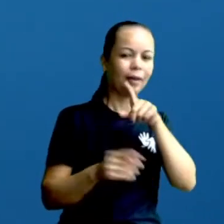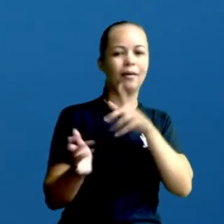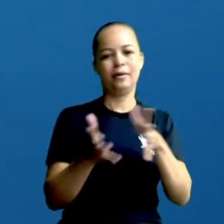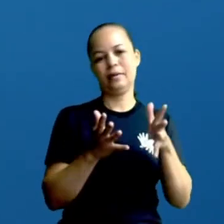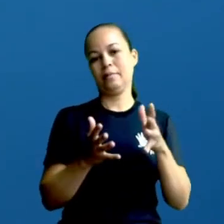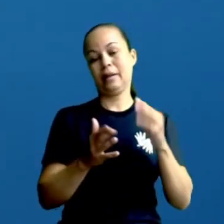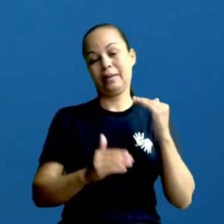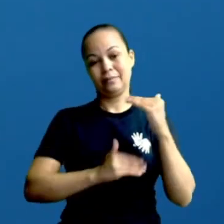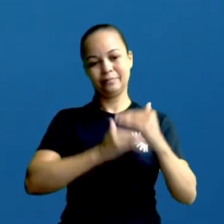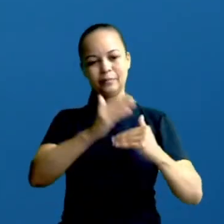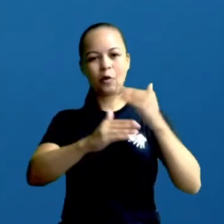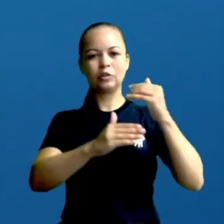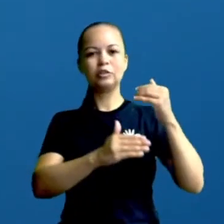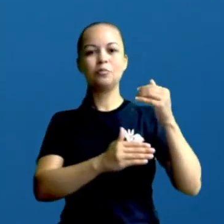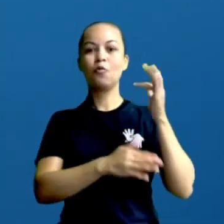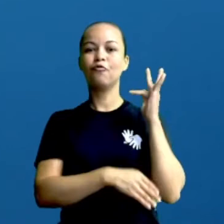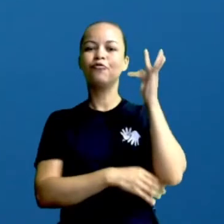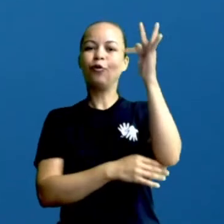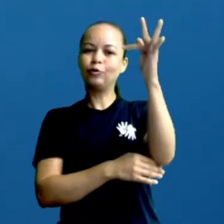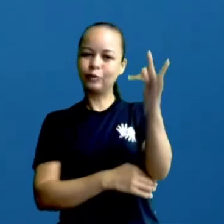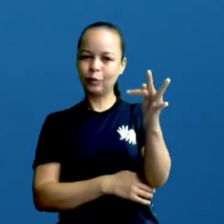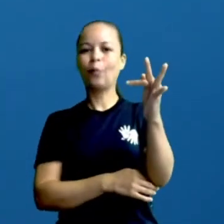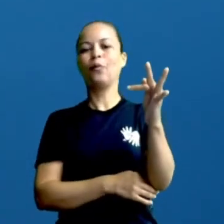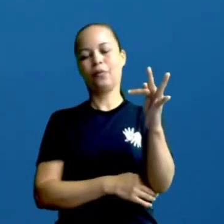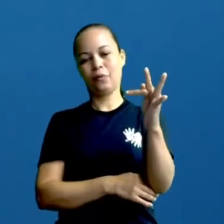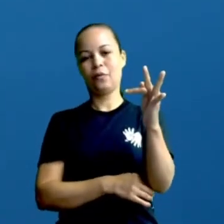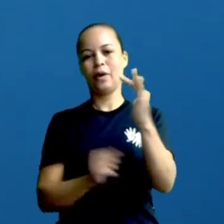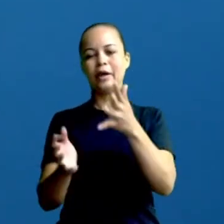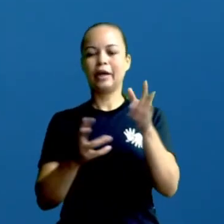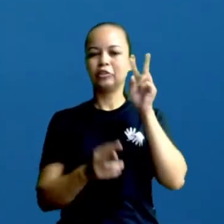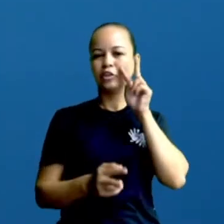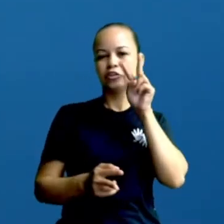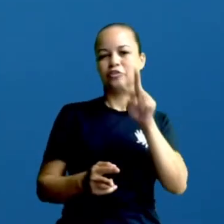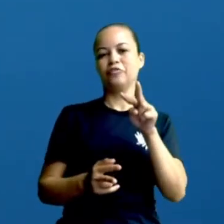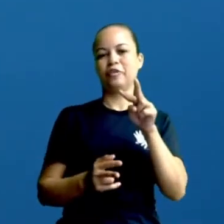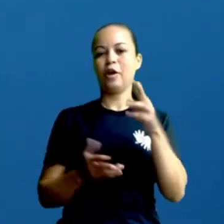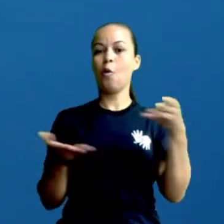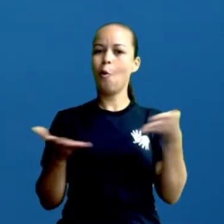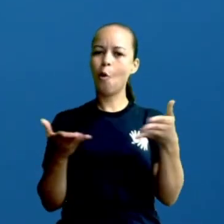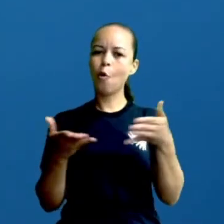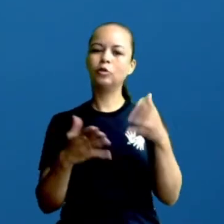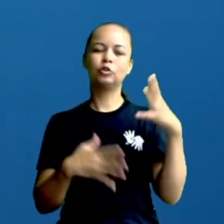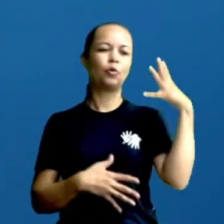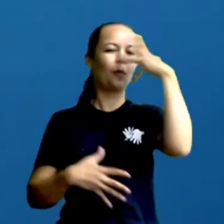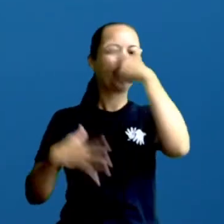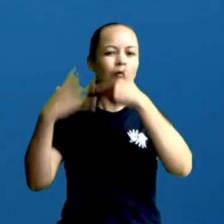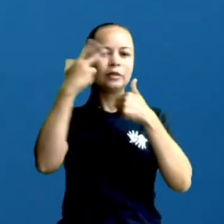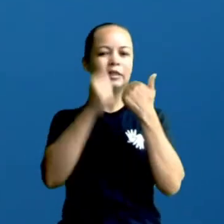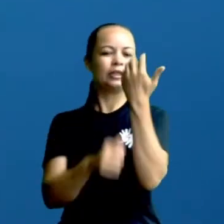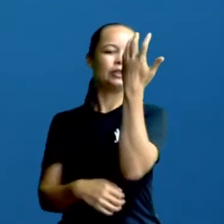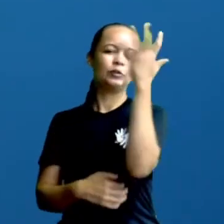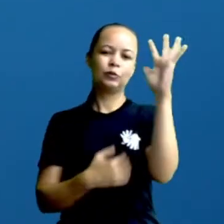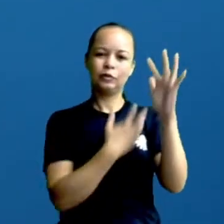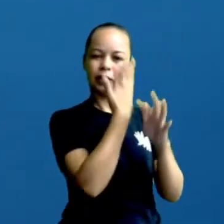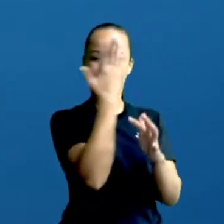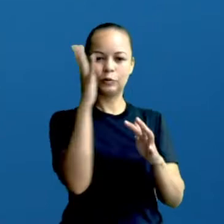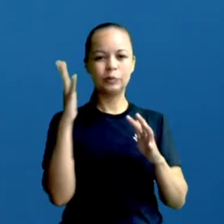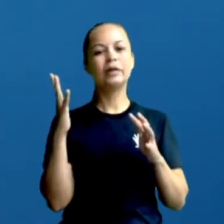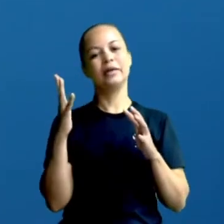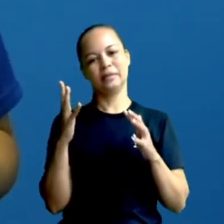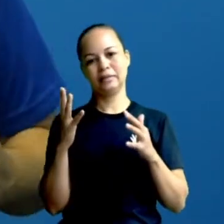próximas gerações, o que a gente vê hoje, né? O belo da natureza, o belo do nosso meio